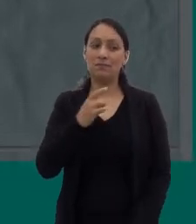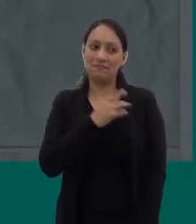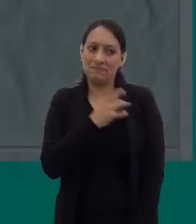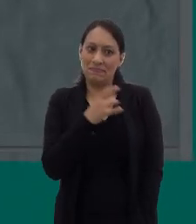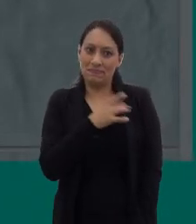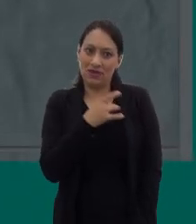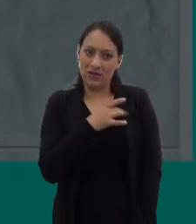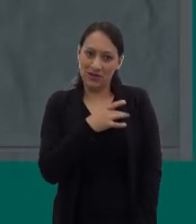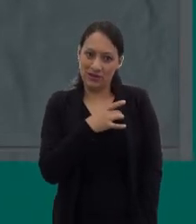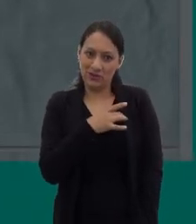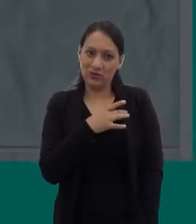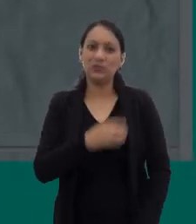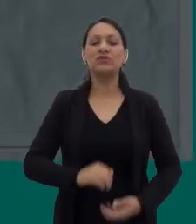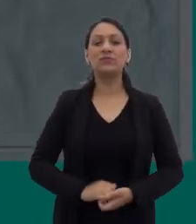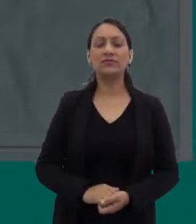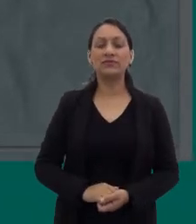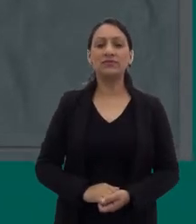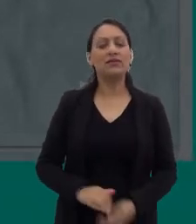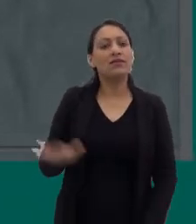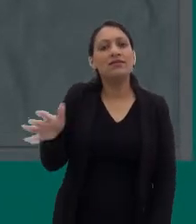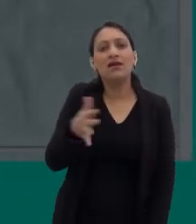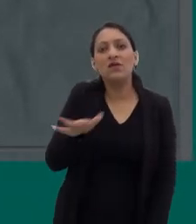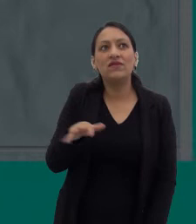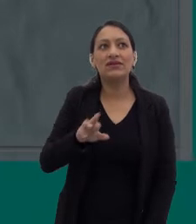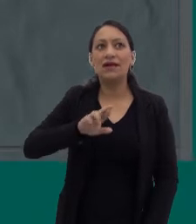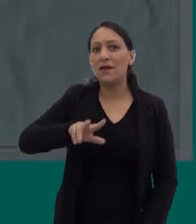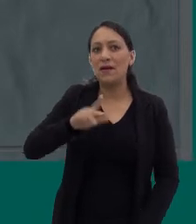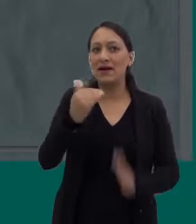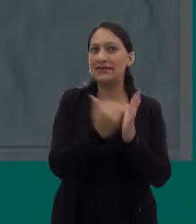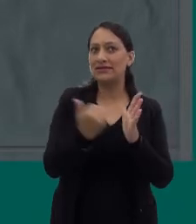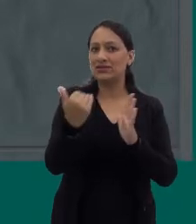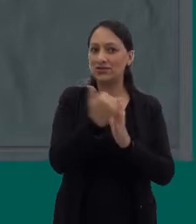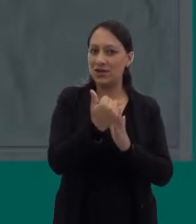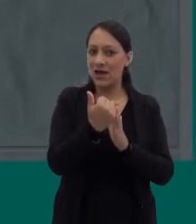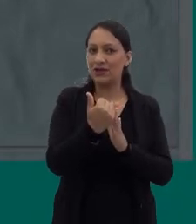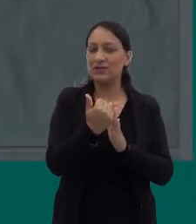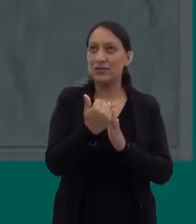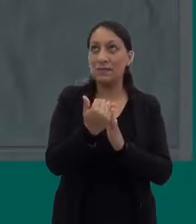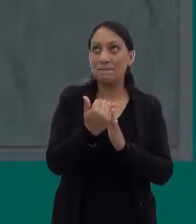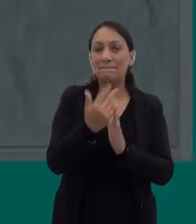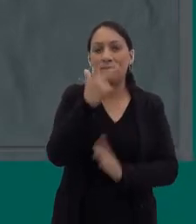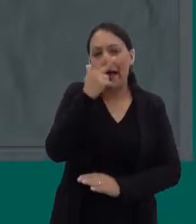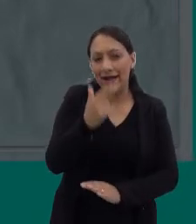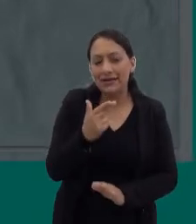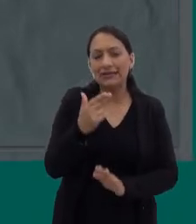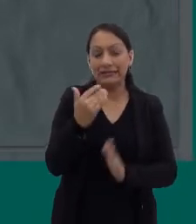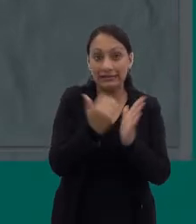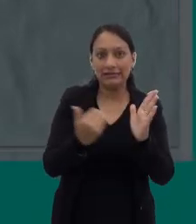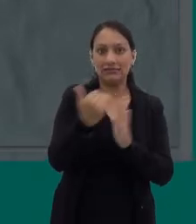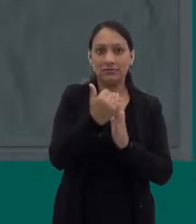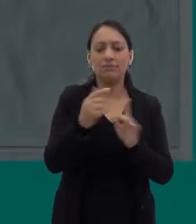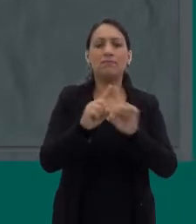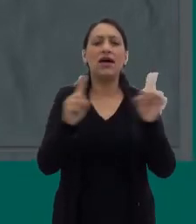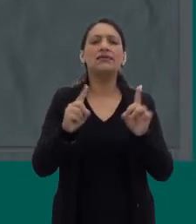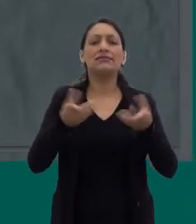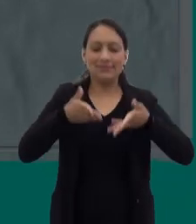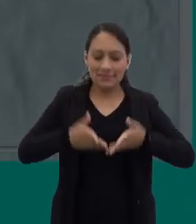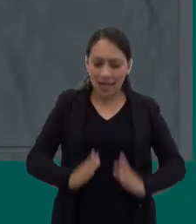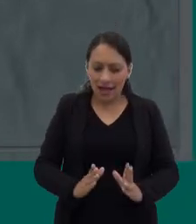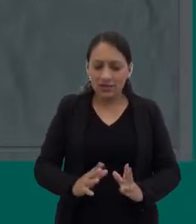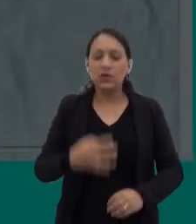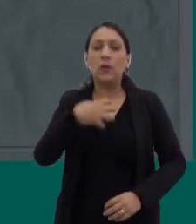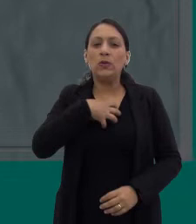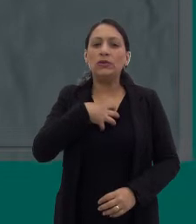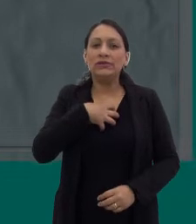medo e talvez, né, não sendo exagerado, embora pareça, né, a gente nasce com uma sensação de